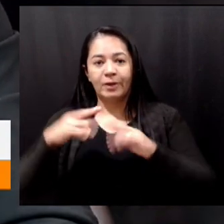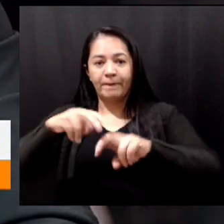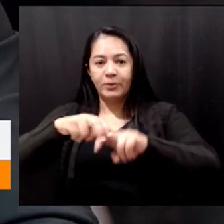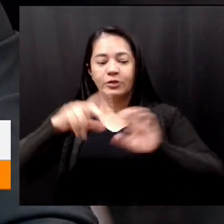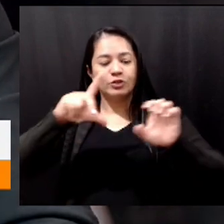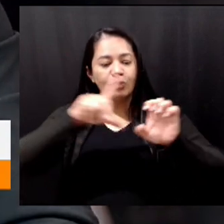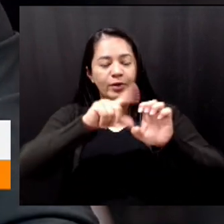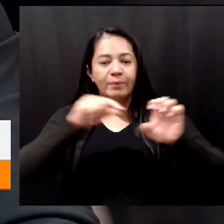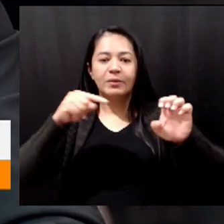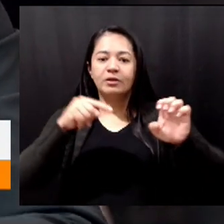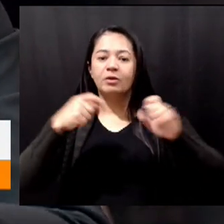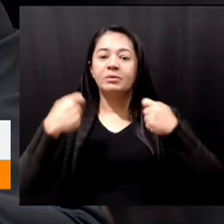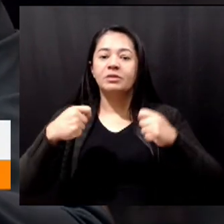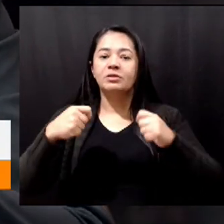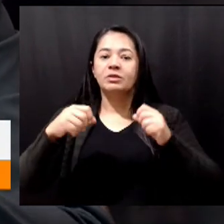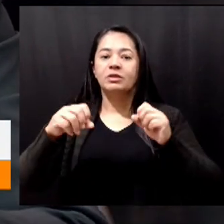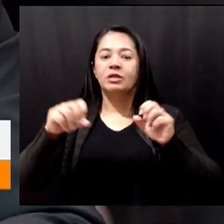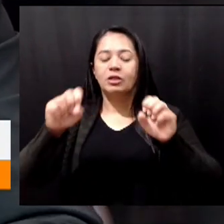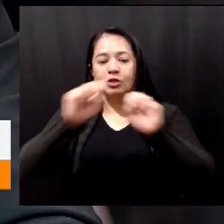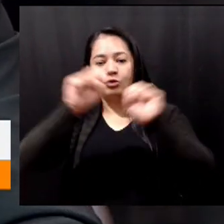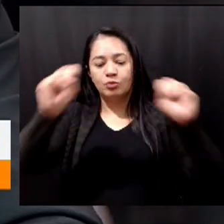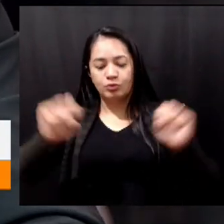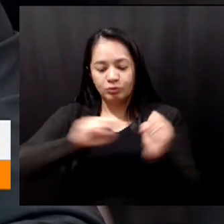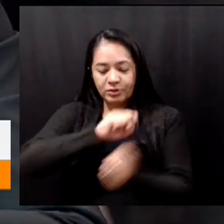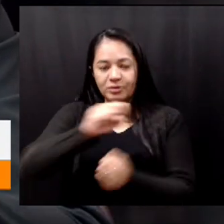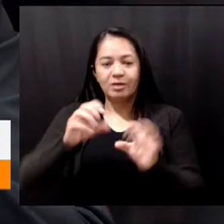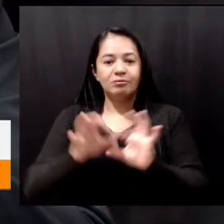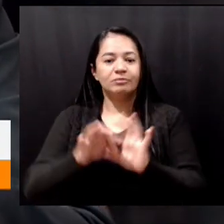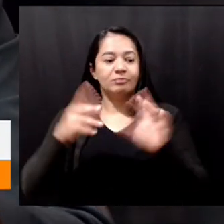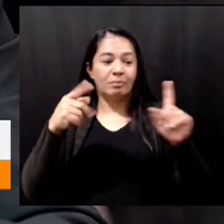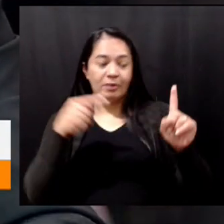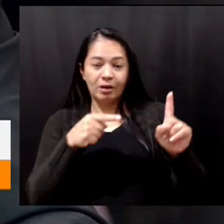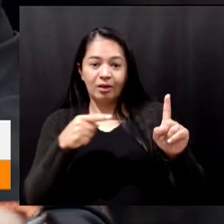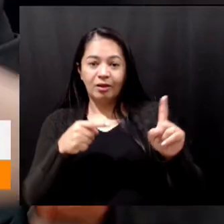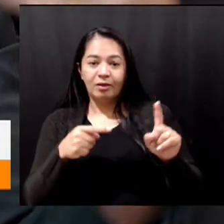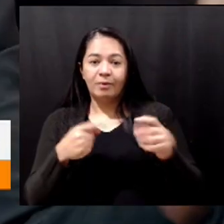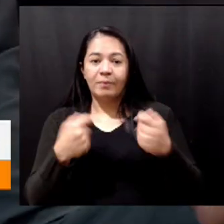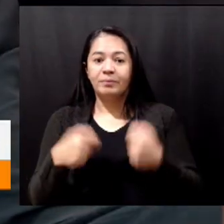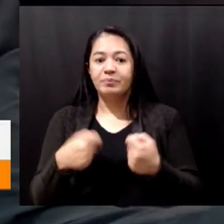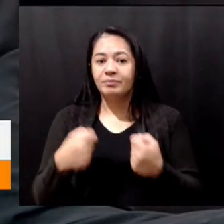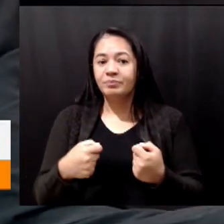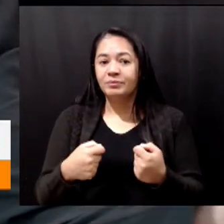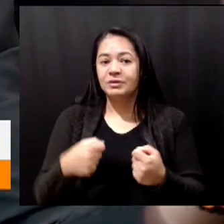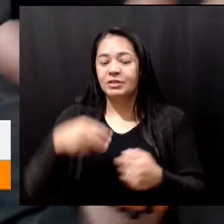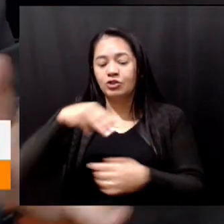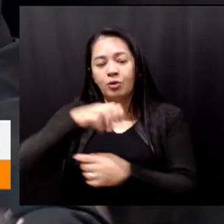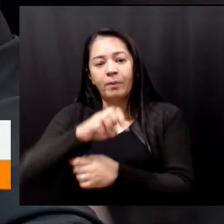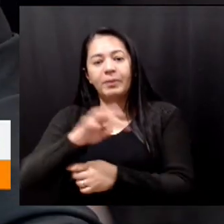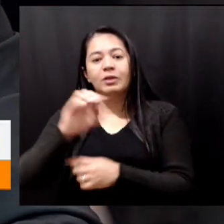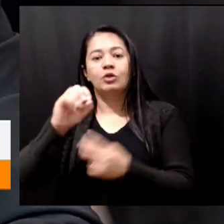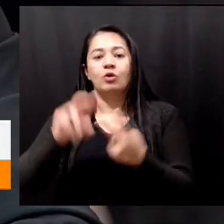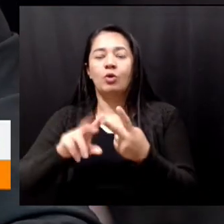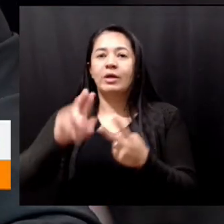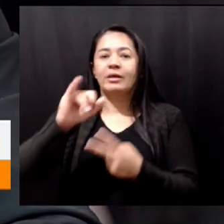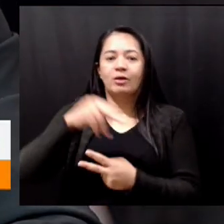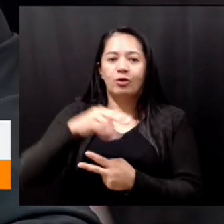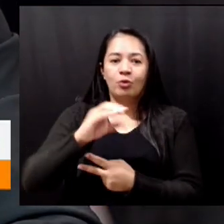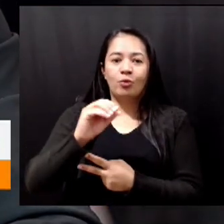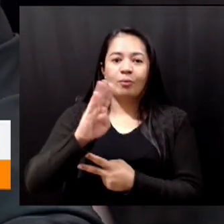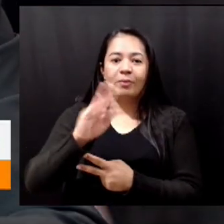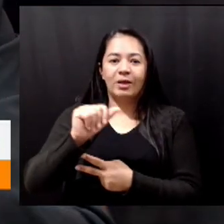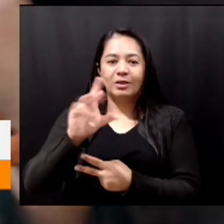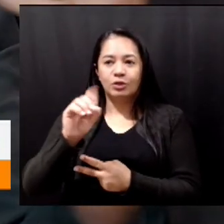ecossistema disponível para ele. Então ele vai precisar de mentor, vai precisar da incubadora, vai precisar da aceleradora, vai precisar